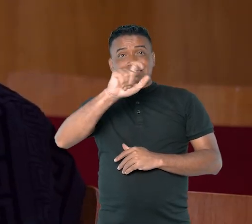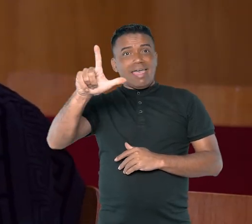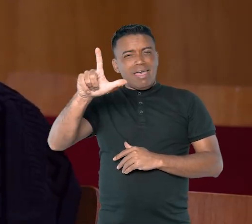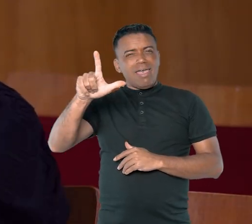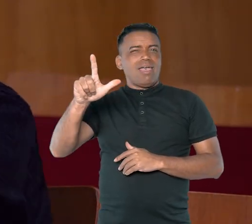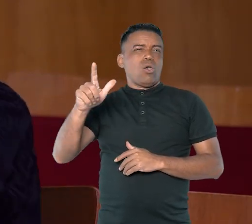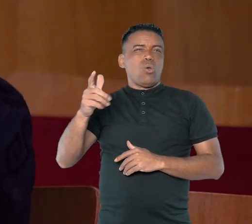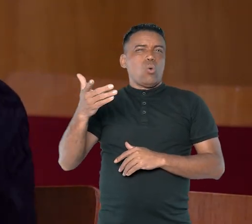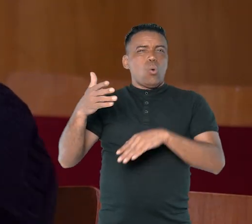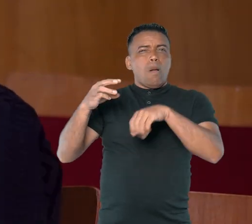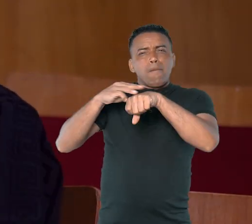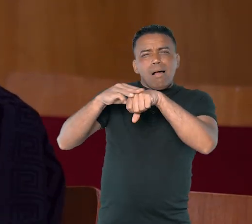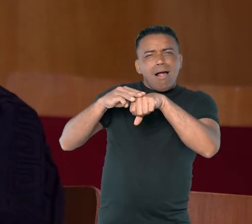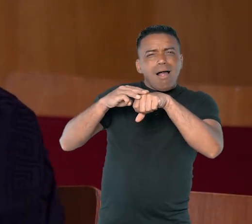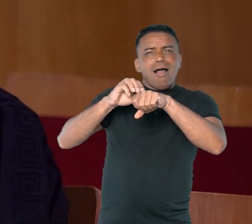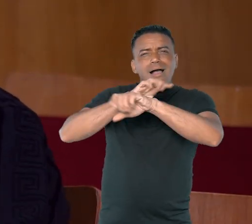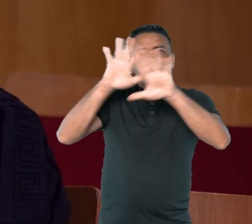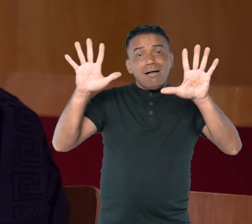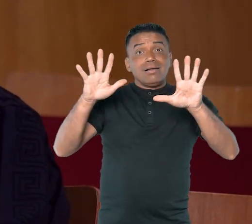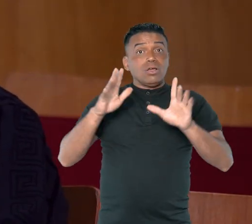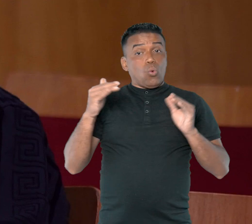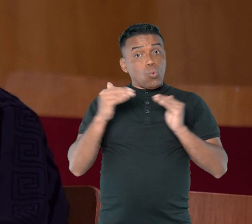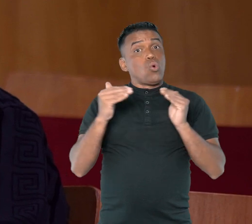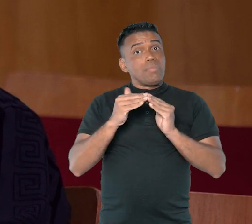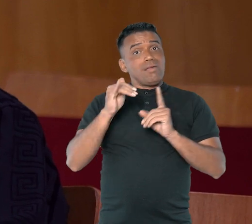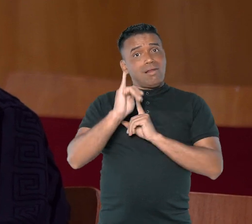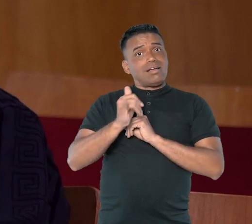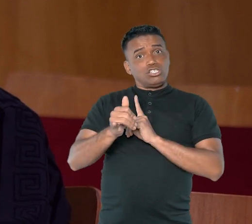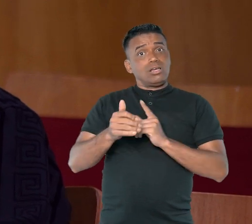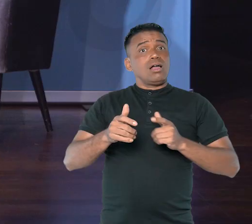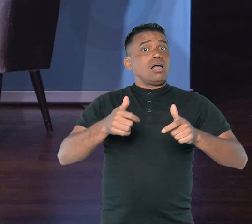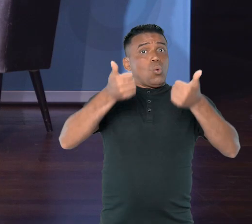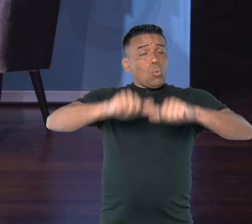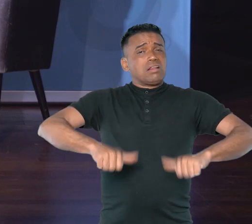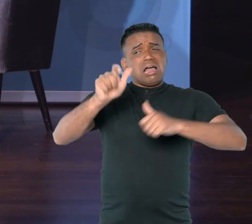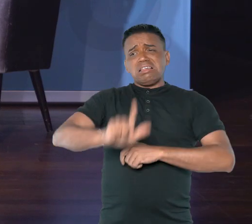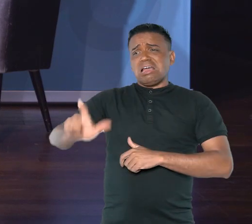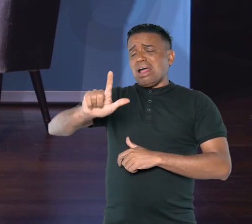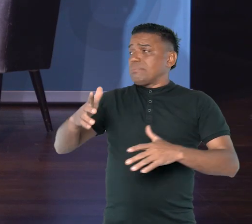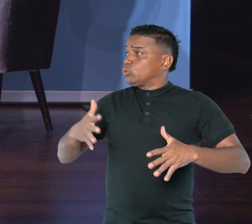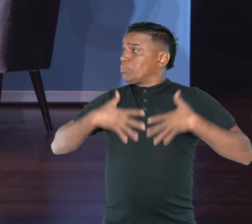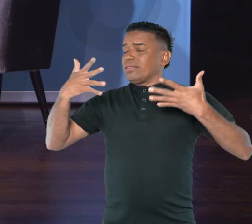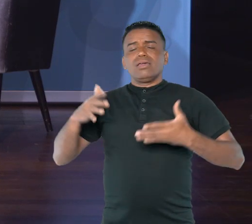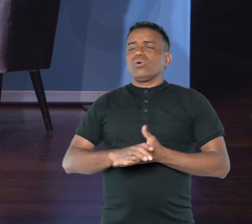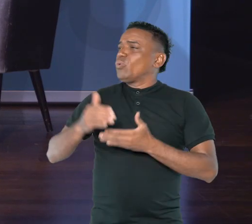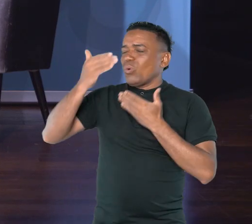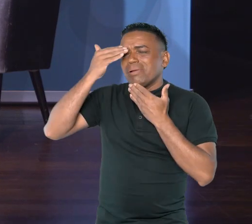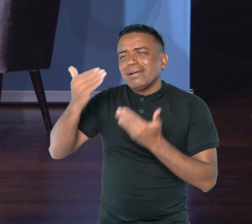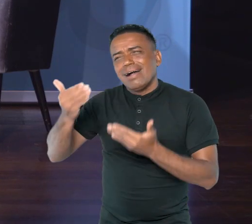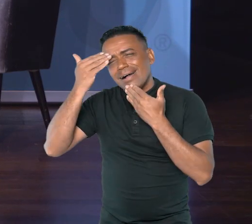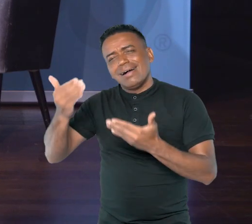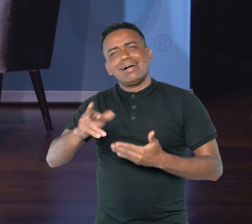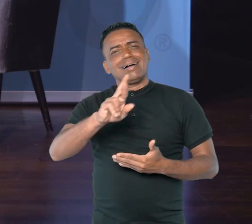narrativa. Mas a qualidade literária me surpreendeu. Parabéns. Muito obrigada. Muito obrigada. Fico feliz. Obrigada,